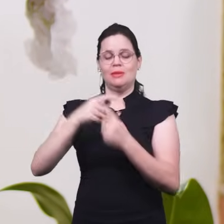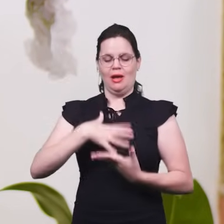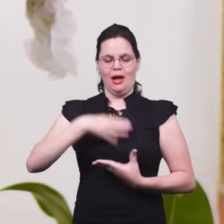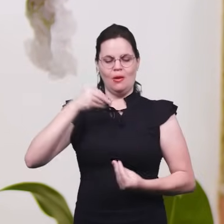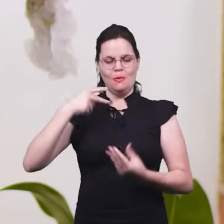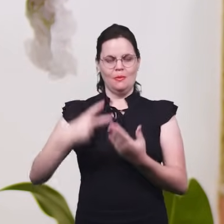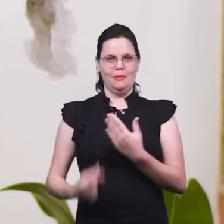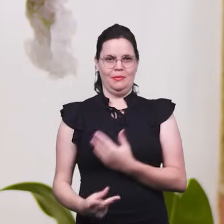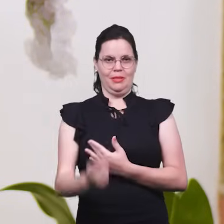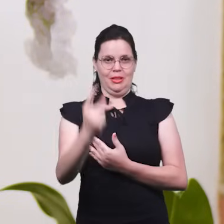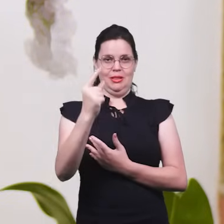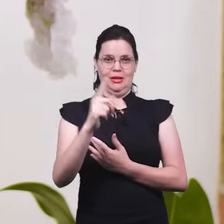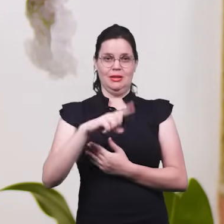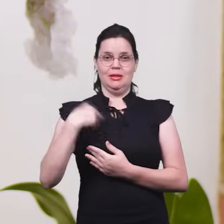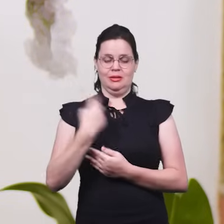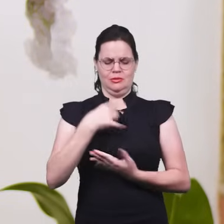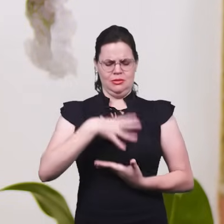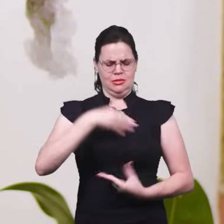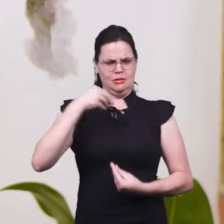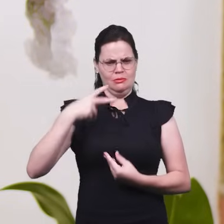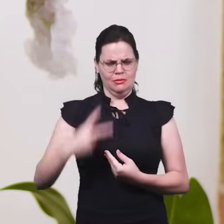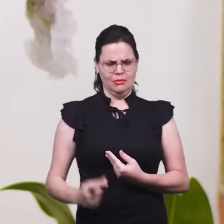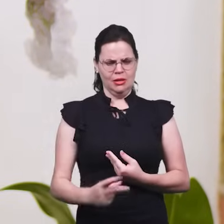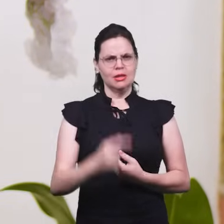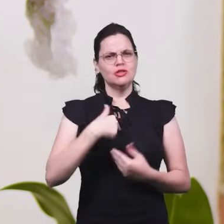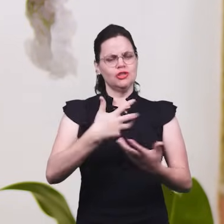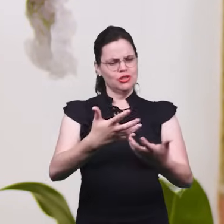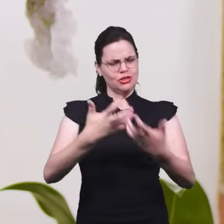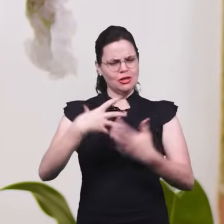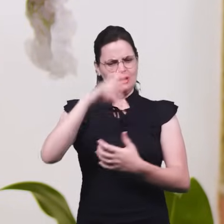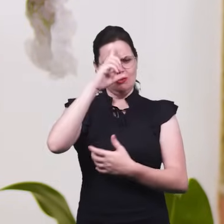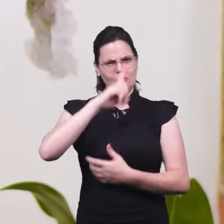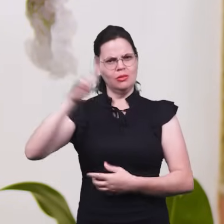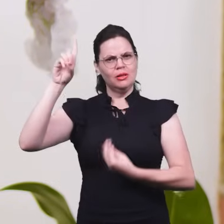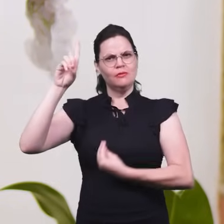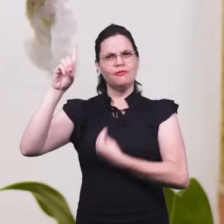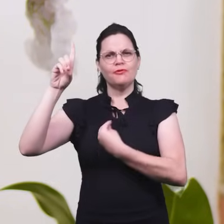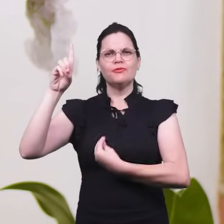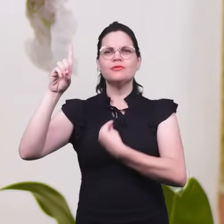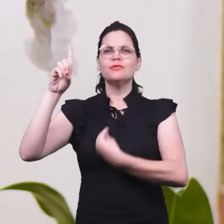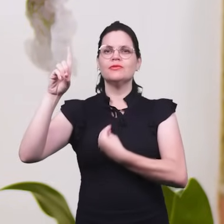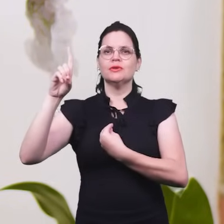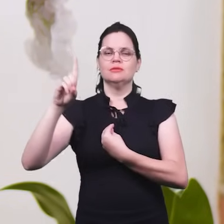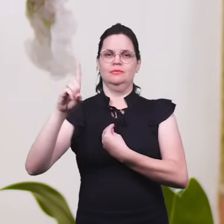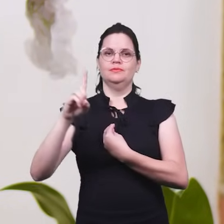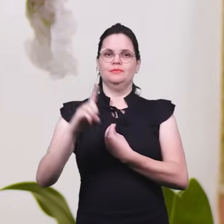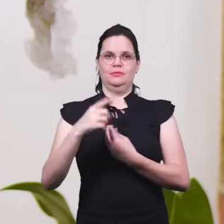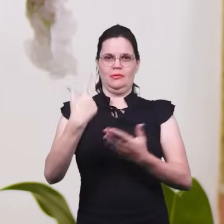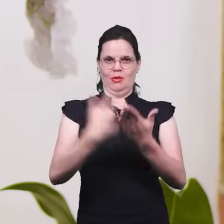nós, como nossa alma ela é eterna, nós queremos ter um Deus vivo. O salmista, ele fala